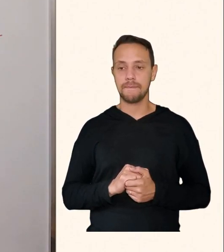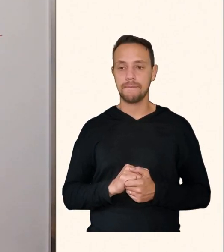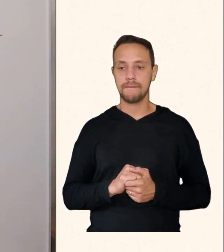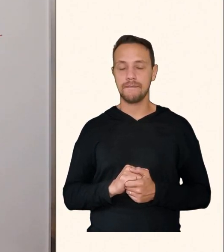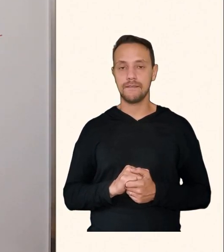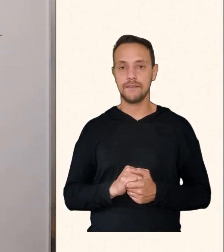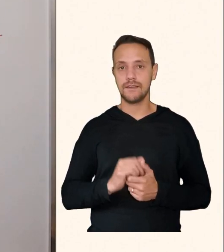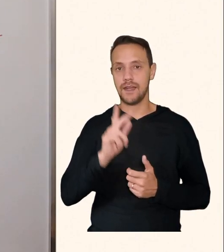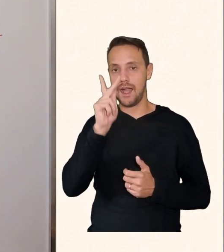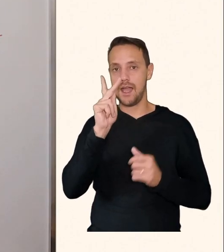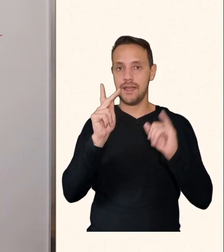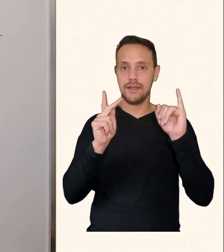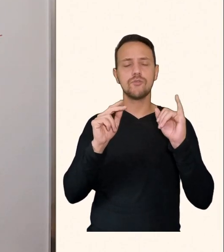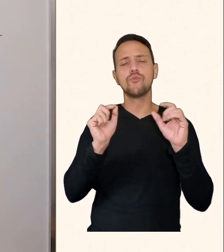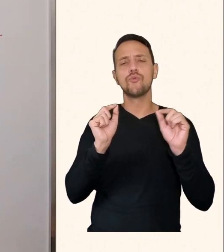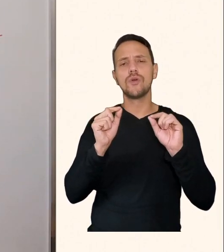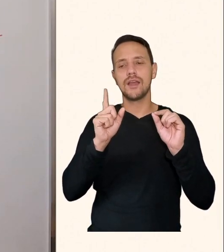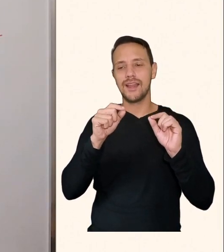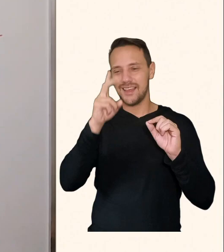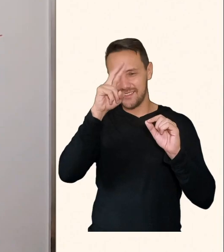K para I.